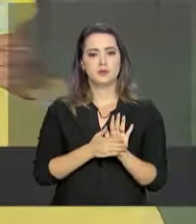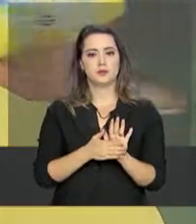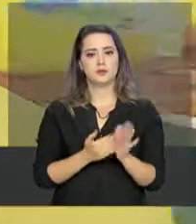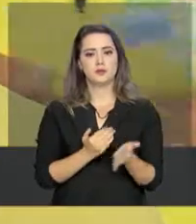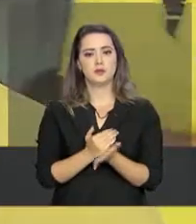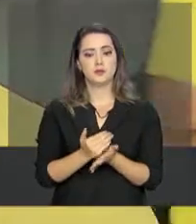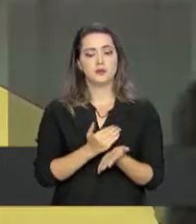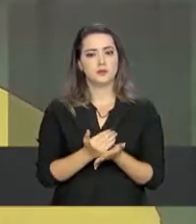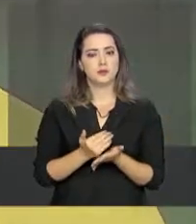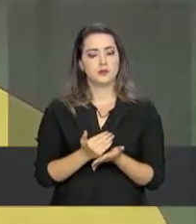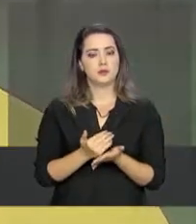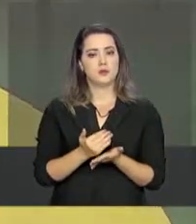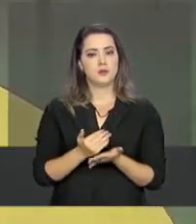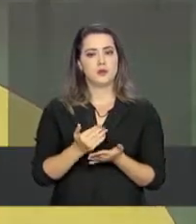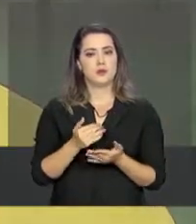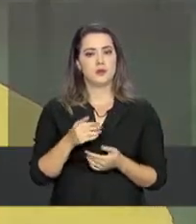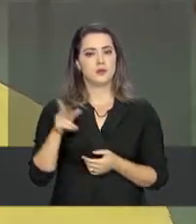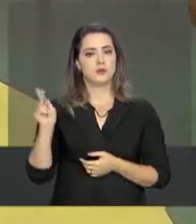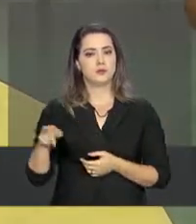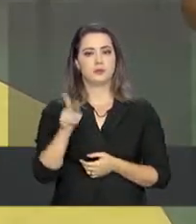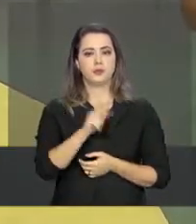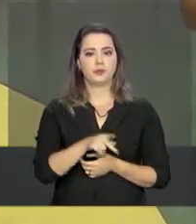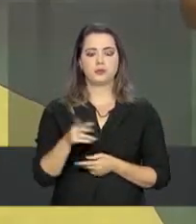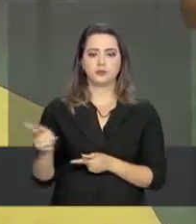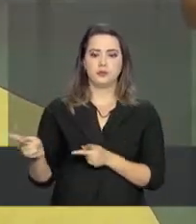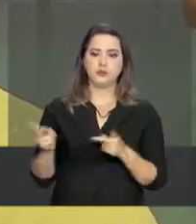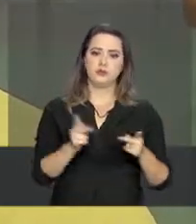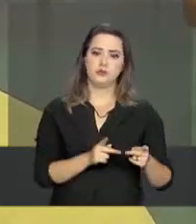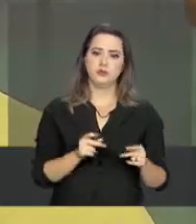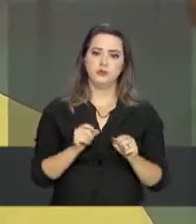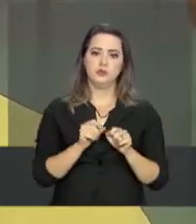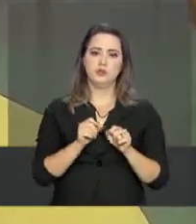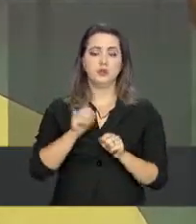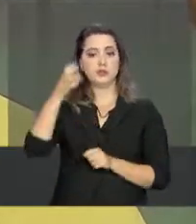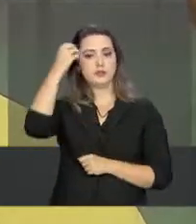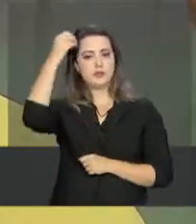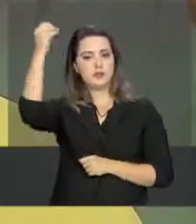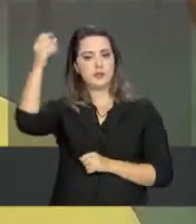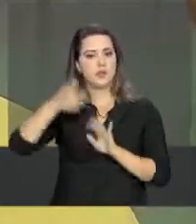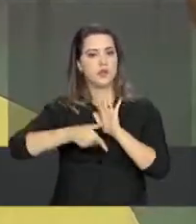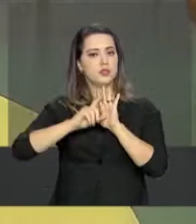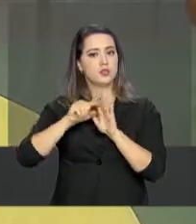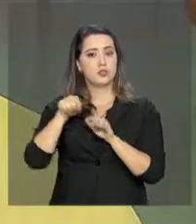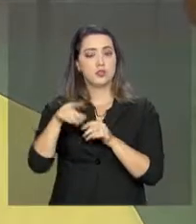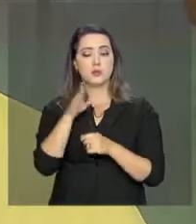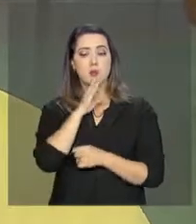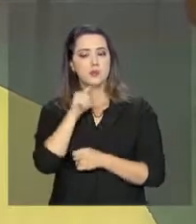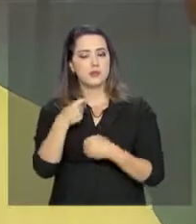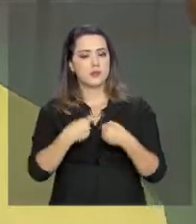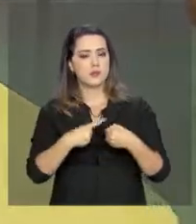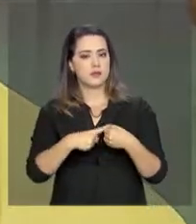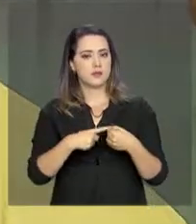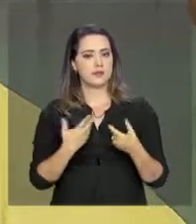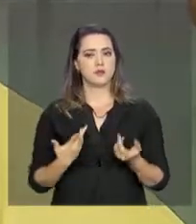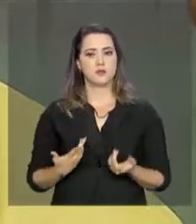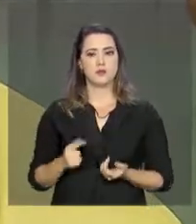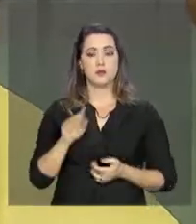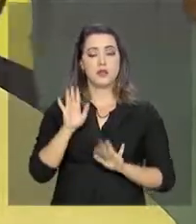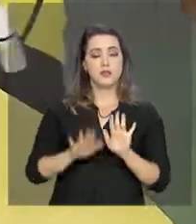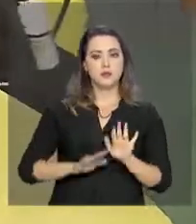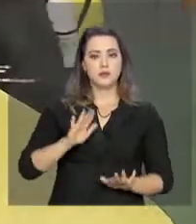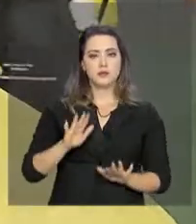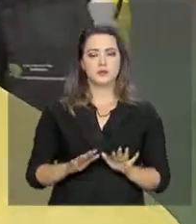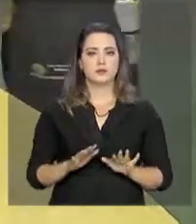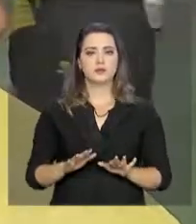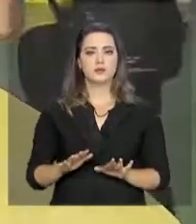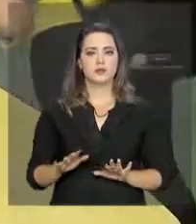inicial, os professores são convidados a fazer uma viagem precursora ao município. Então, muitas